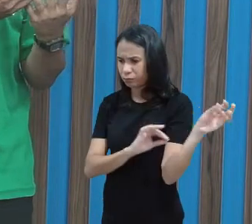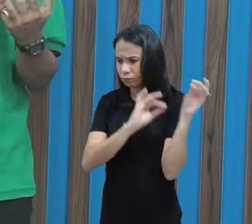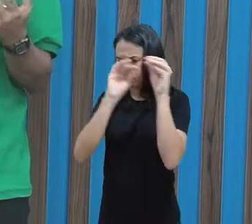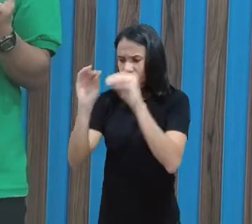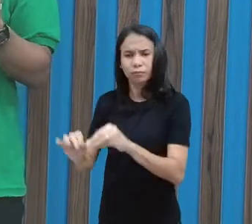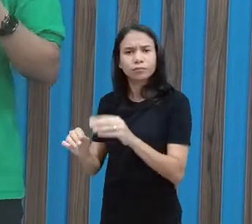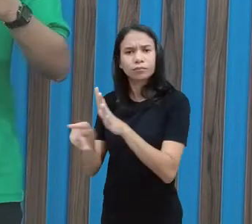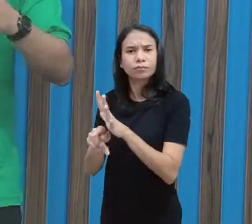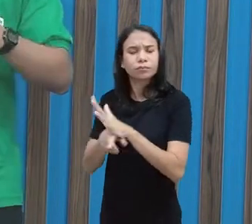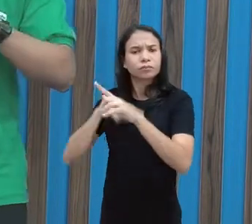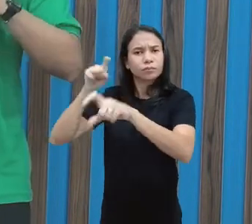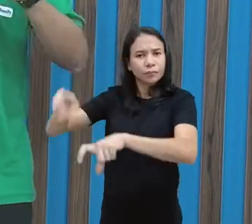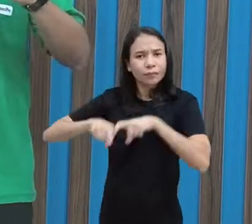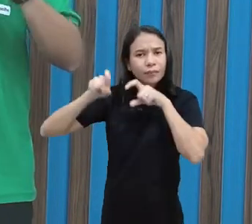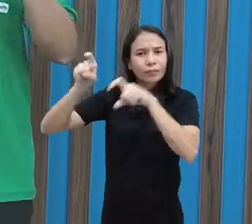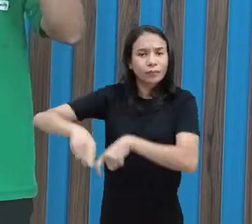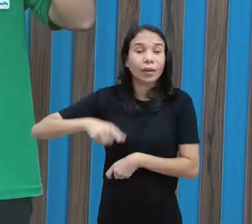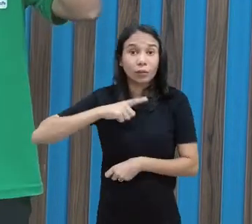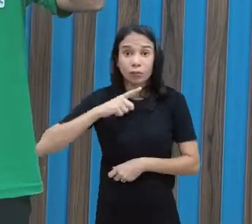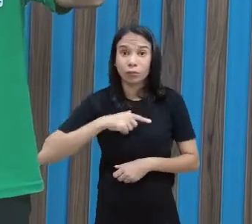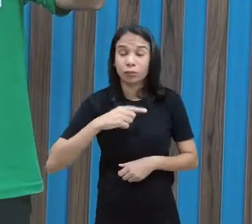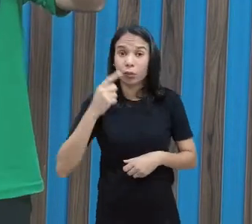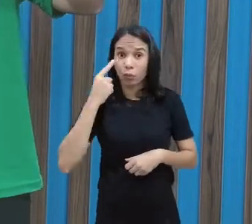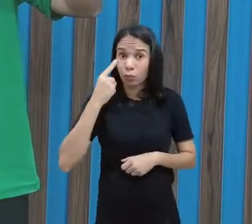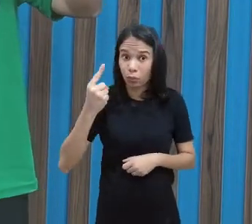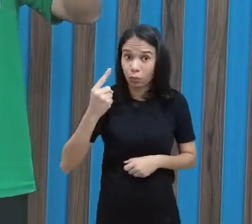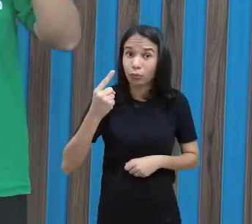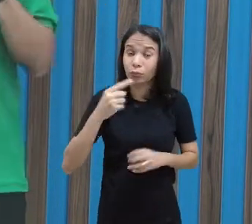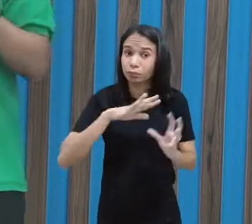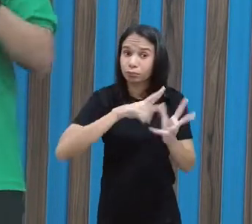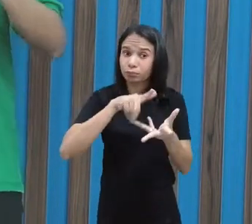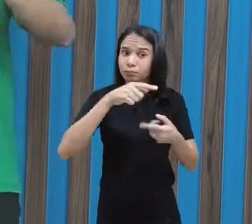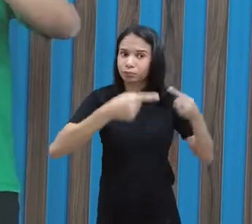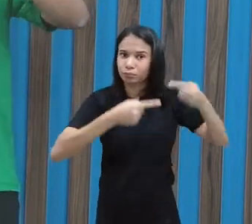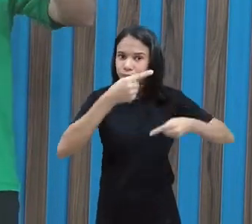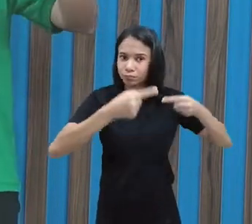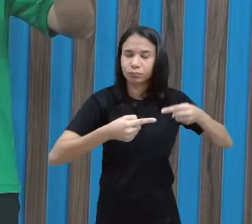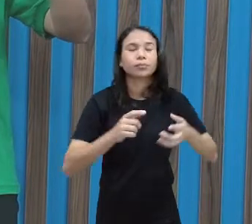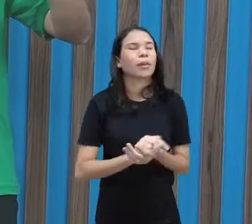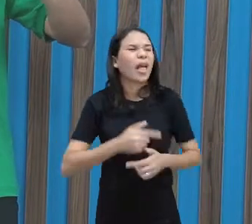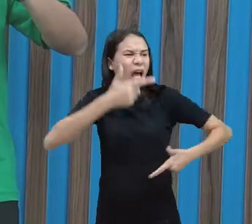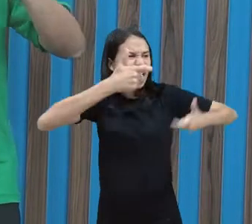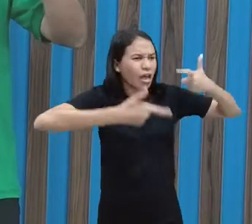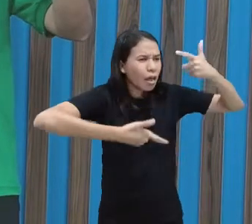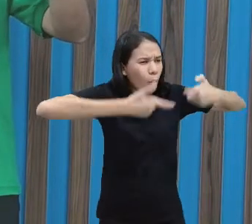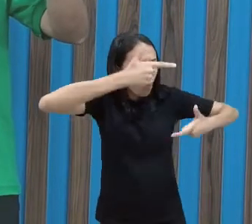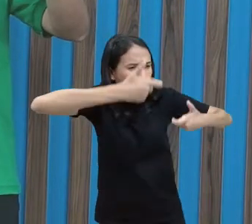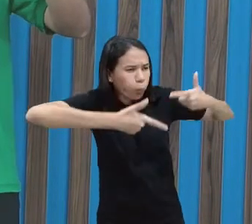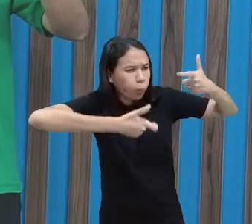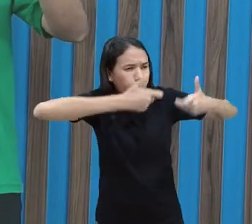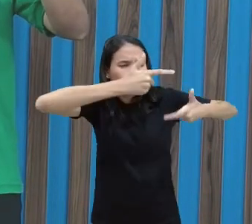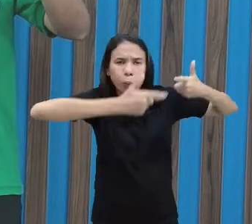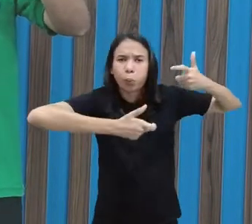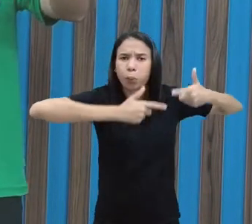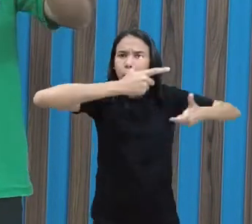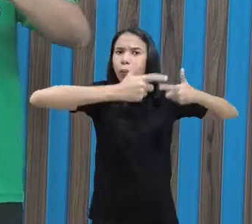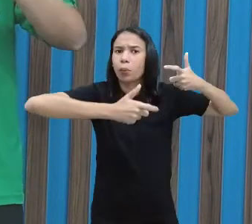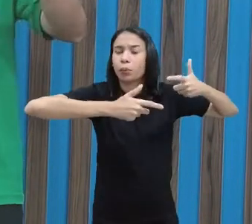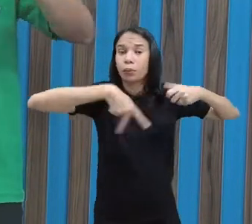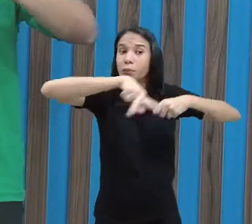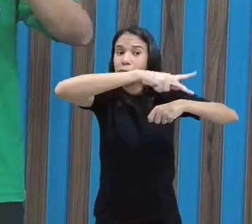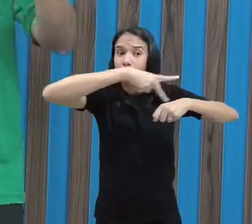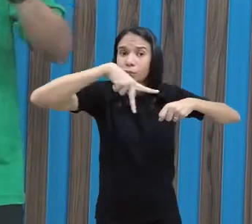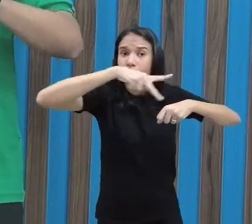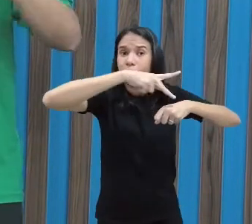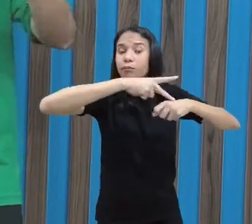agricultura. Então, depois dos movimentos de guerra, veja a geopolítica, né? As guerras aconteceram com as guerras, né? Os países eles fazem